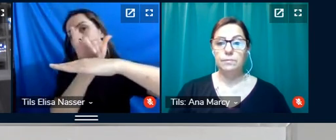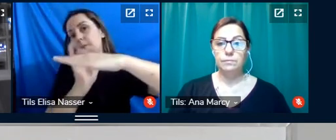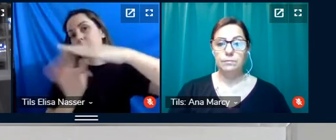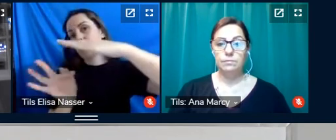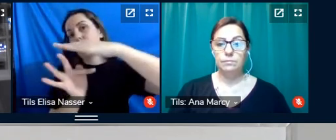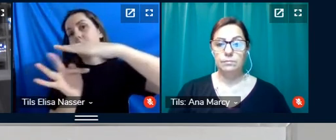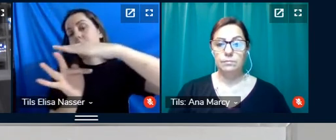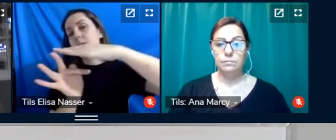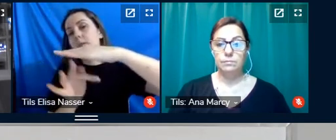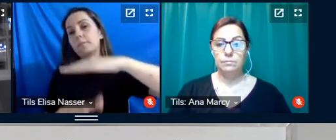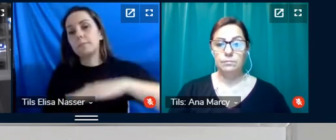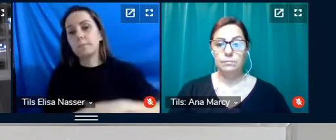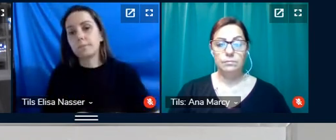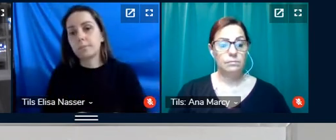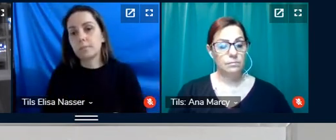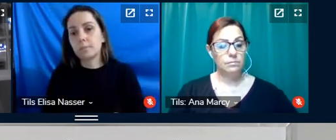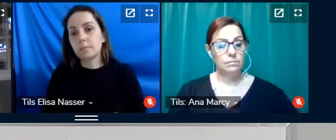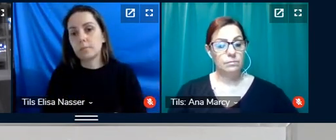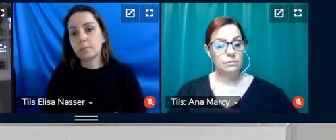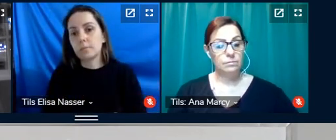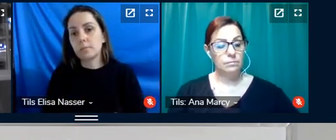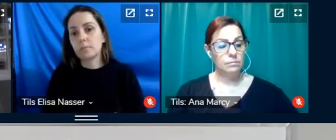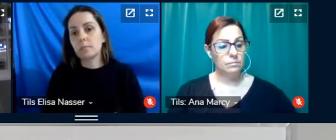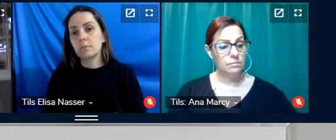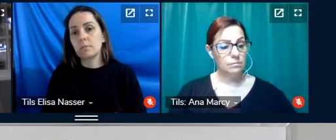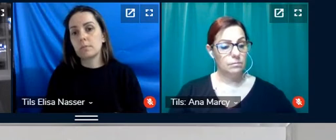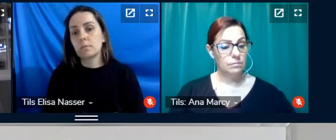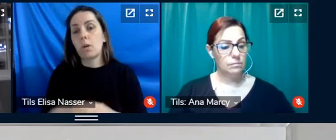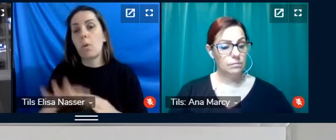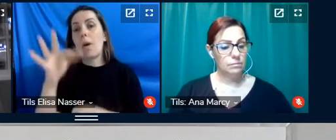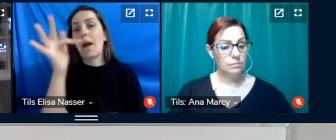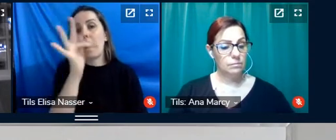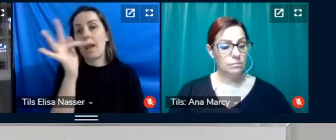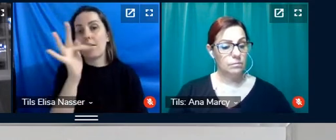Então F vezes seno de alfa